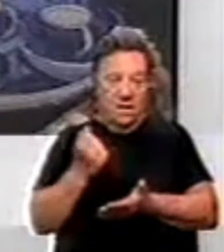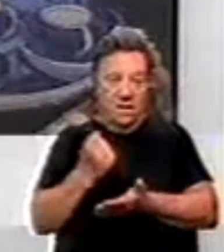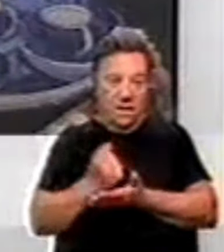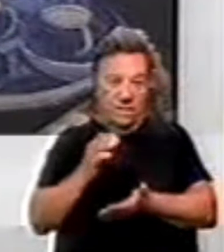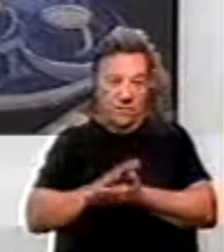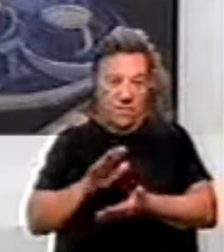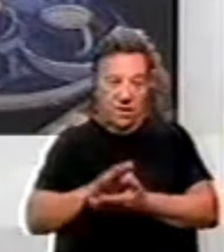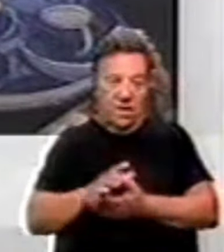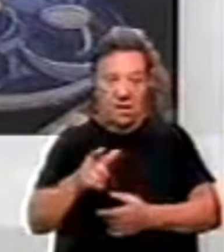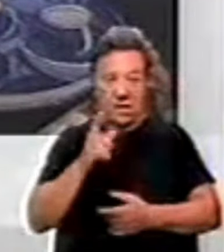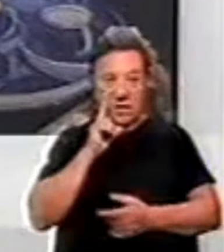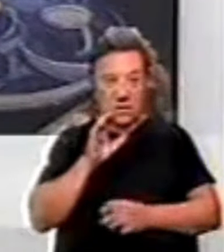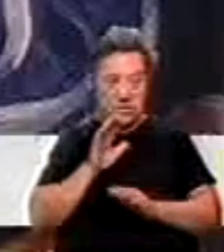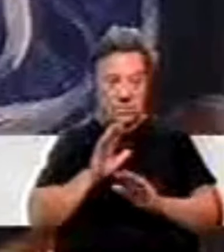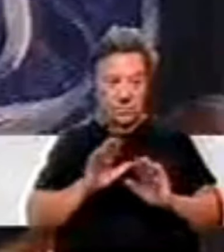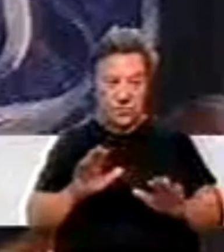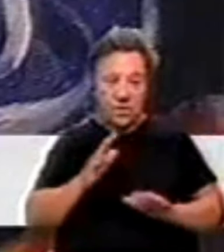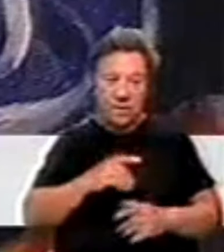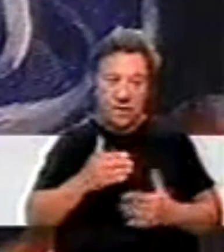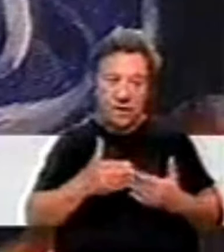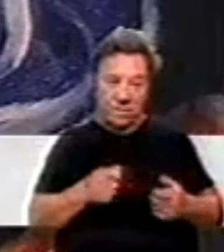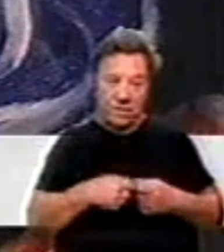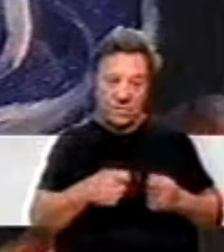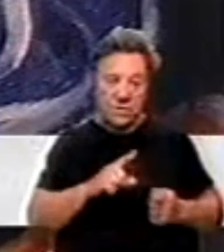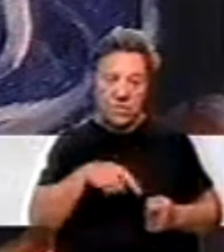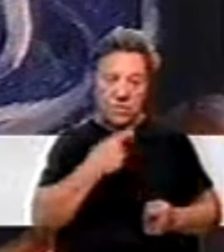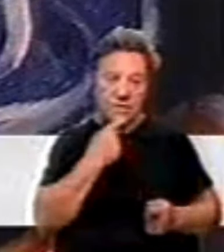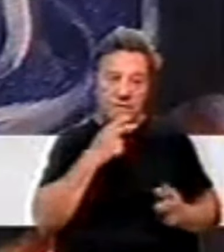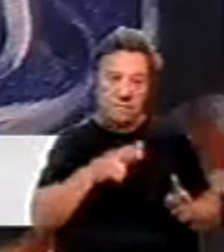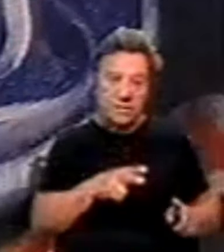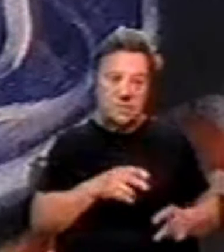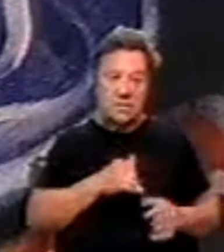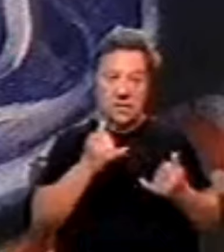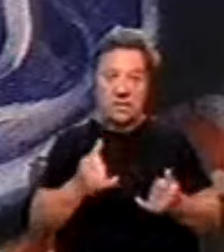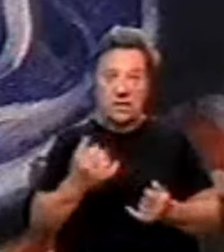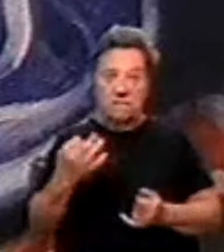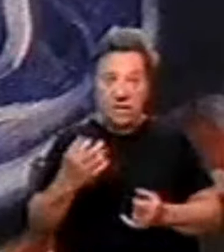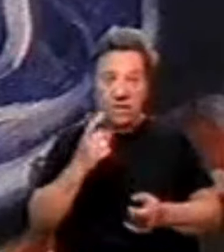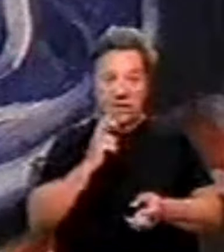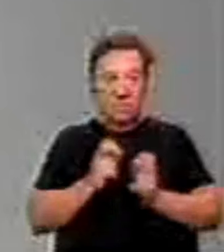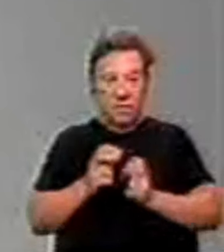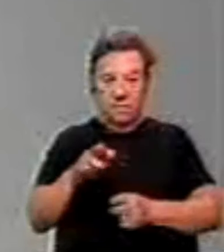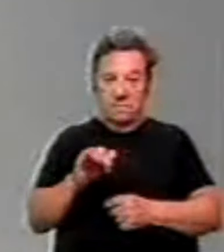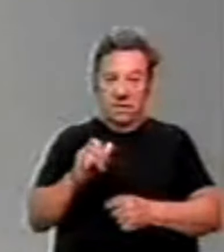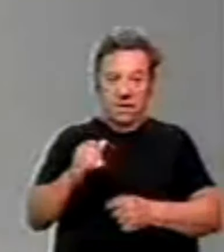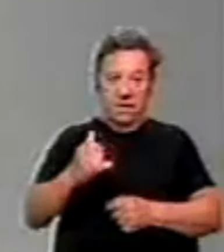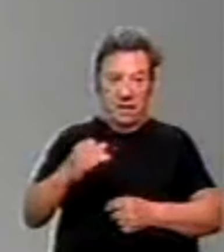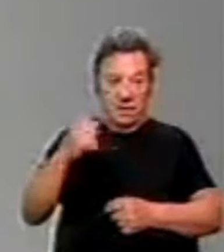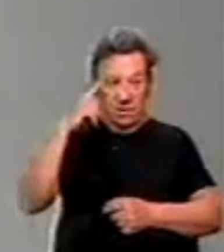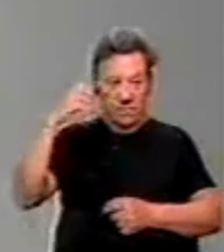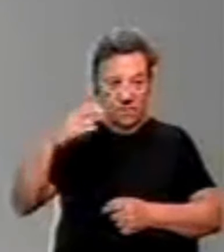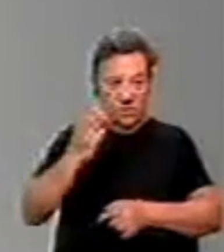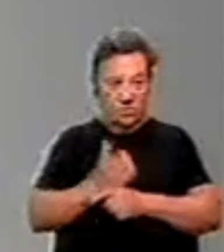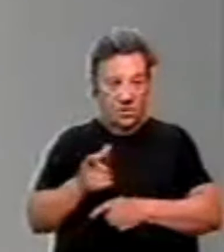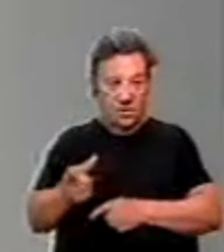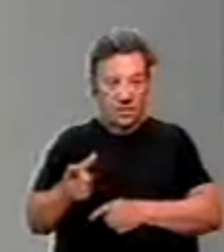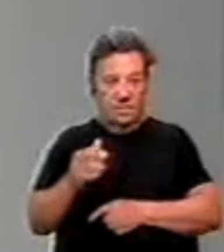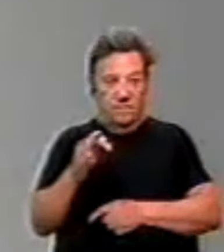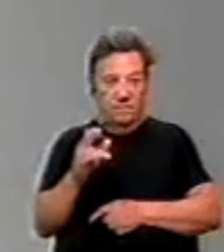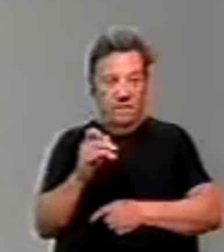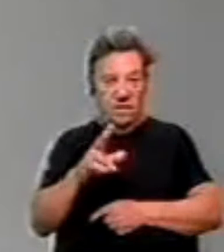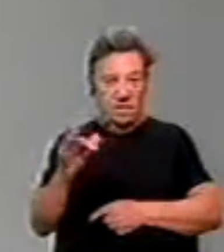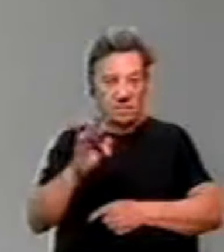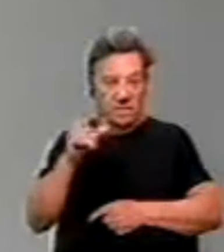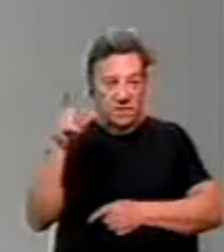A exposição quer também abrir espaço a outras interpretações. Teria a produção de Miragaia inspiração apenas na